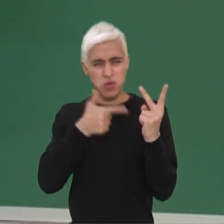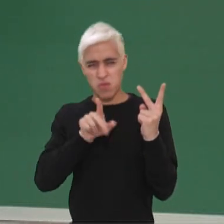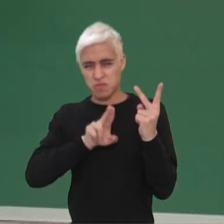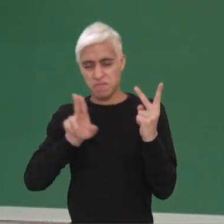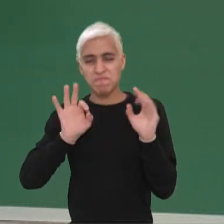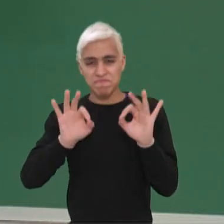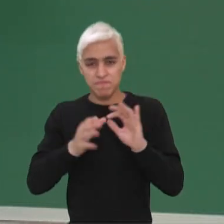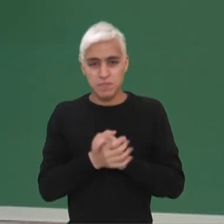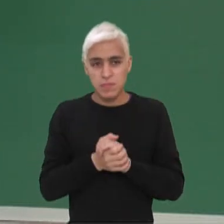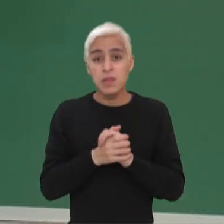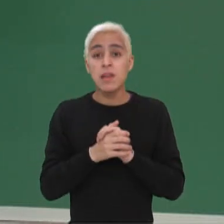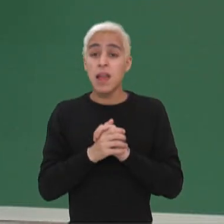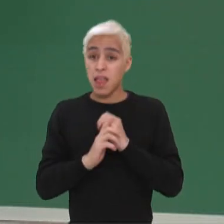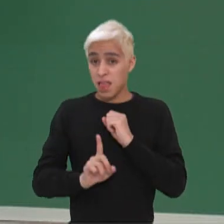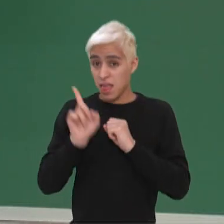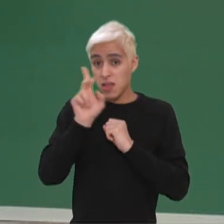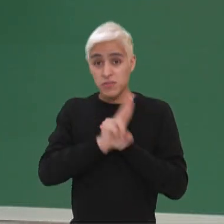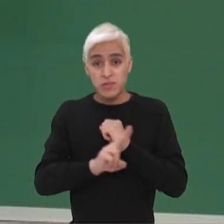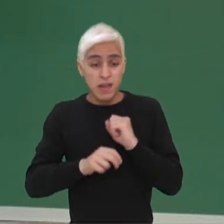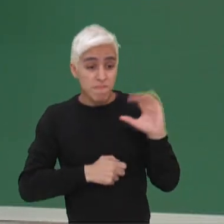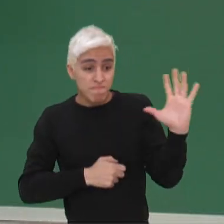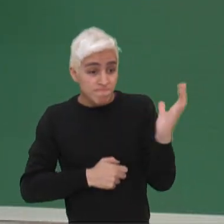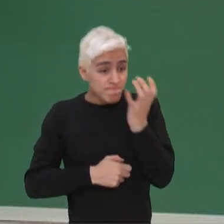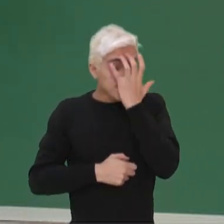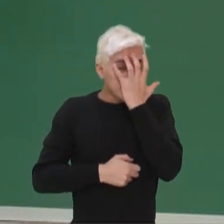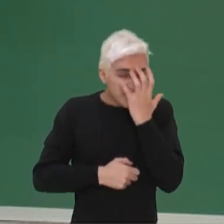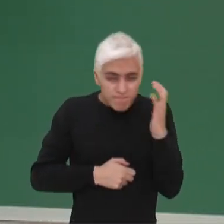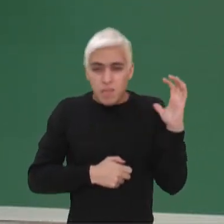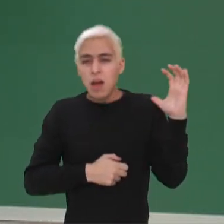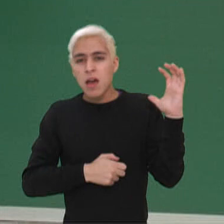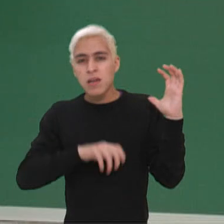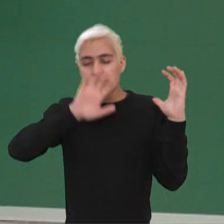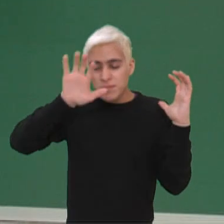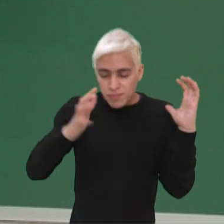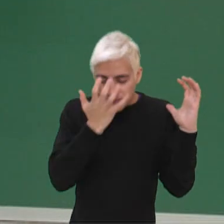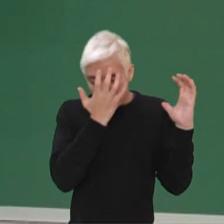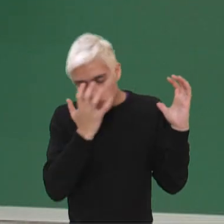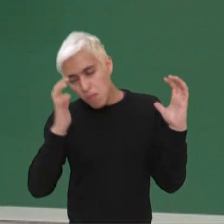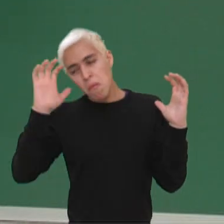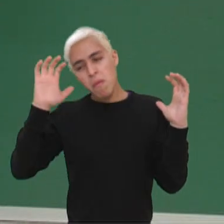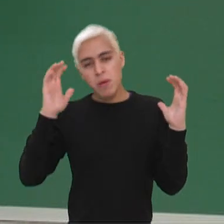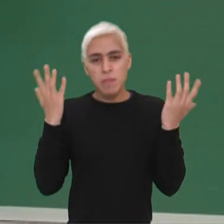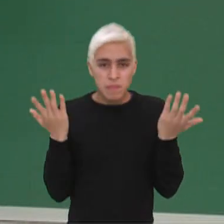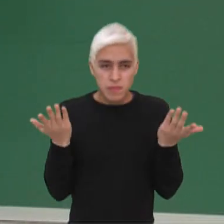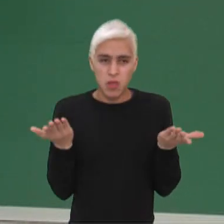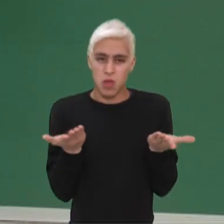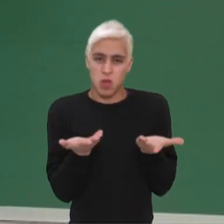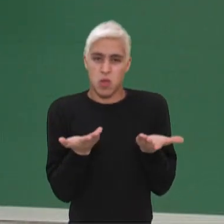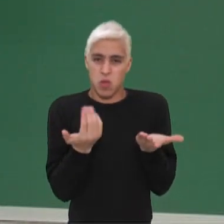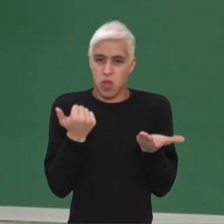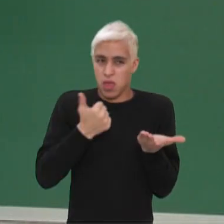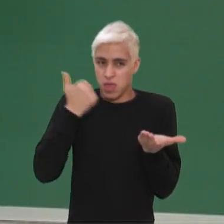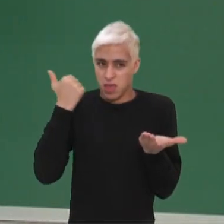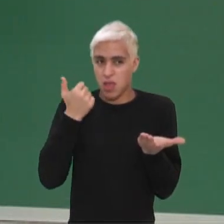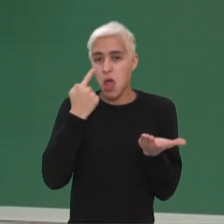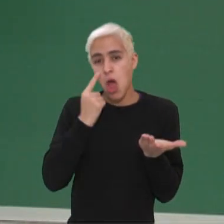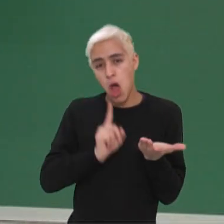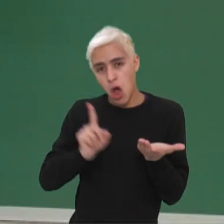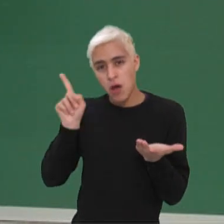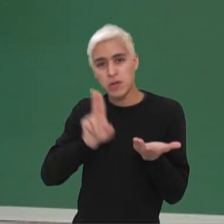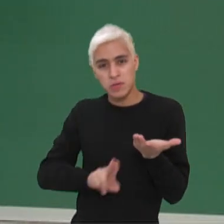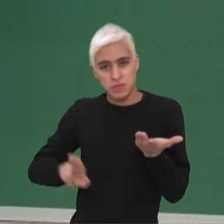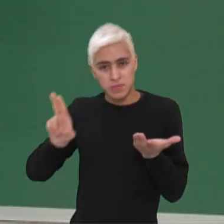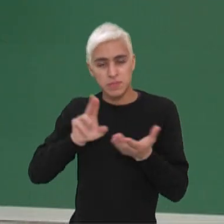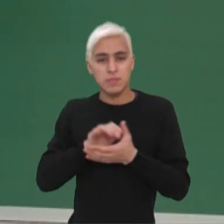ó, eles usavam máscaras para tentar trazer maior expressão para o teatro. Não é essas máscaras aqui, não. É essas que eles